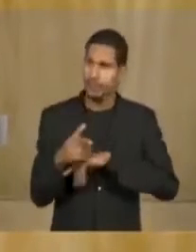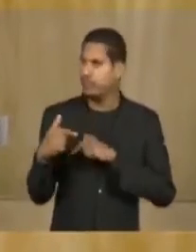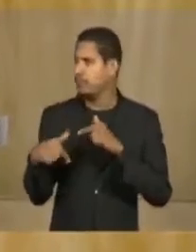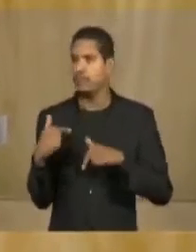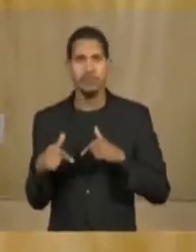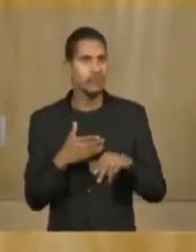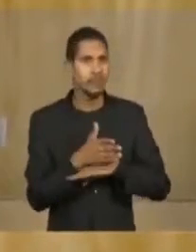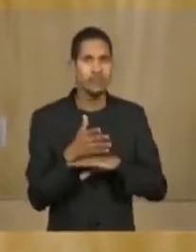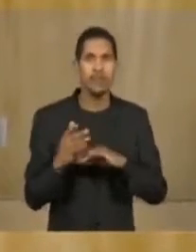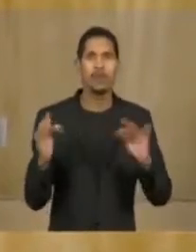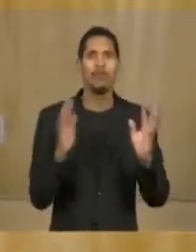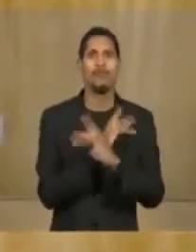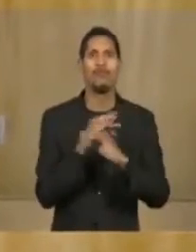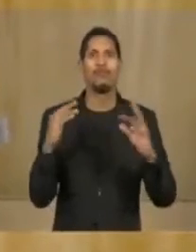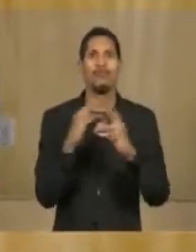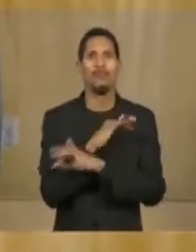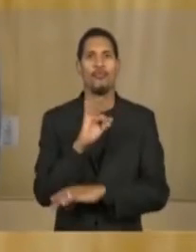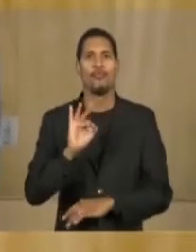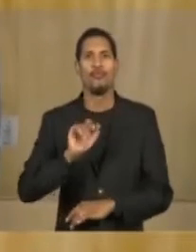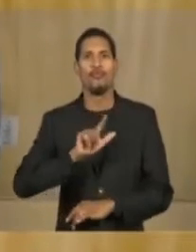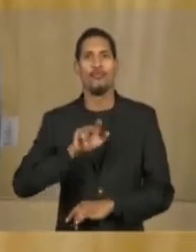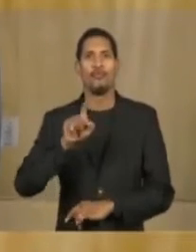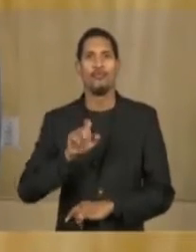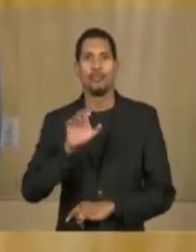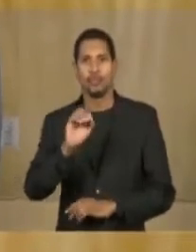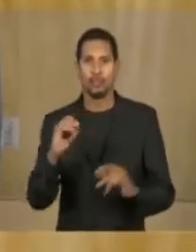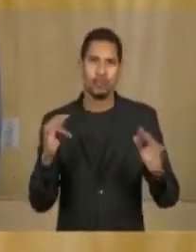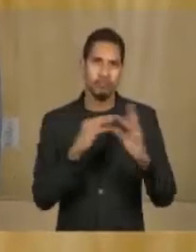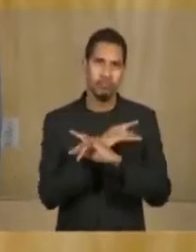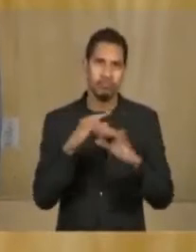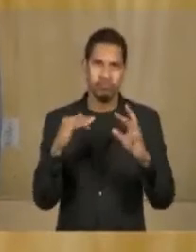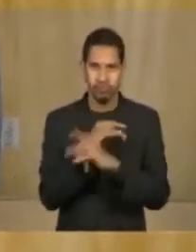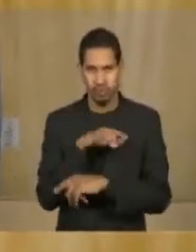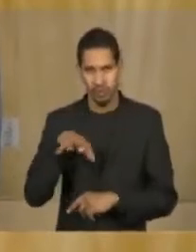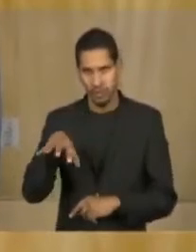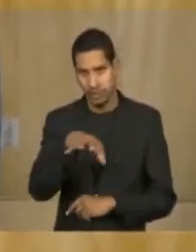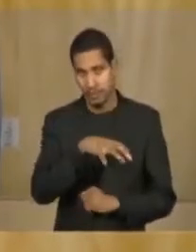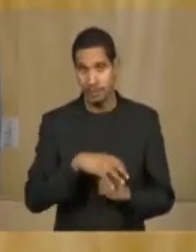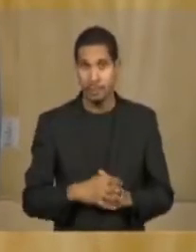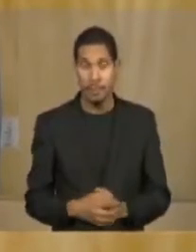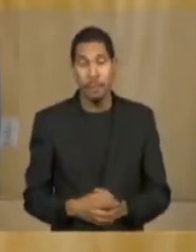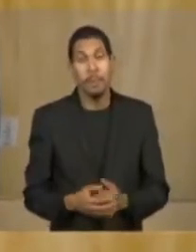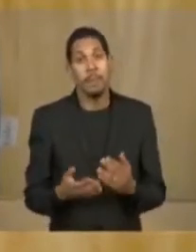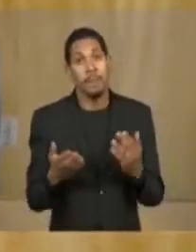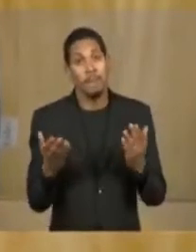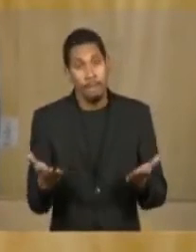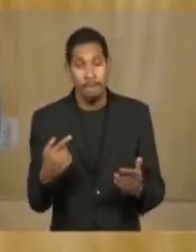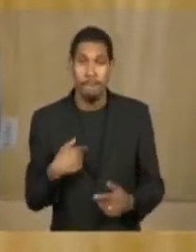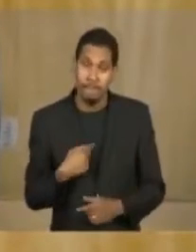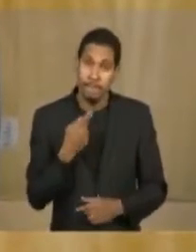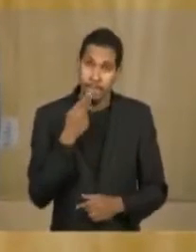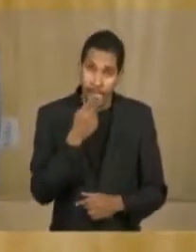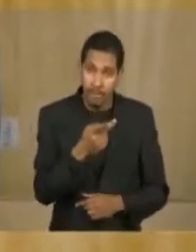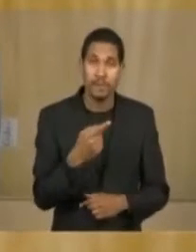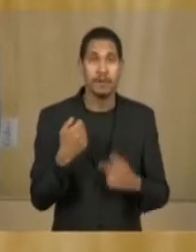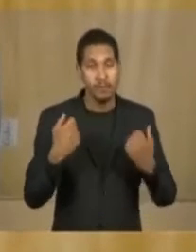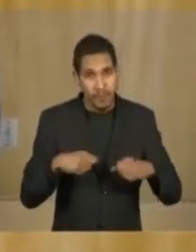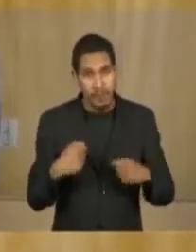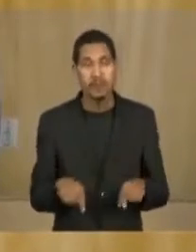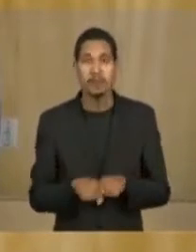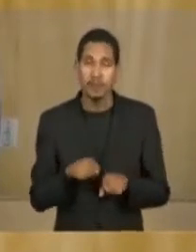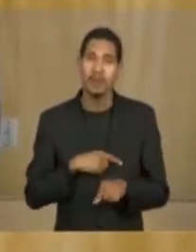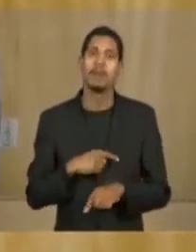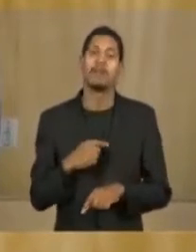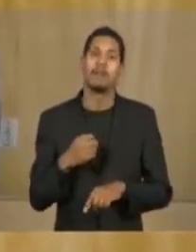fluxo, né, como a gente denomina aquele movimento ali. Então, eu insisto que a Prefeitura